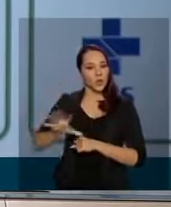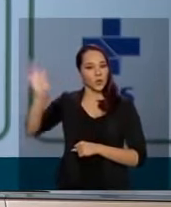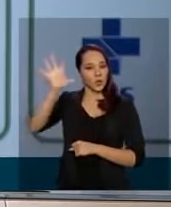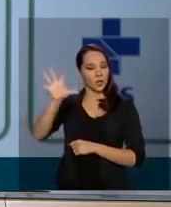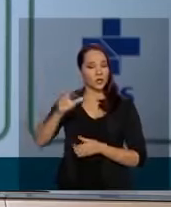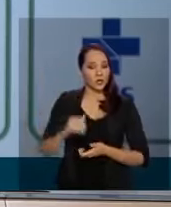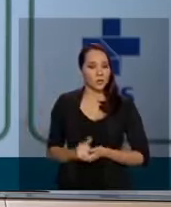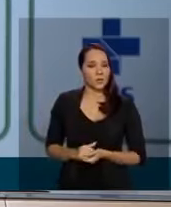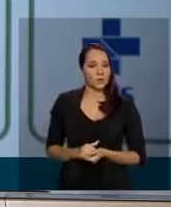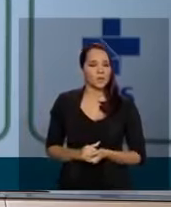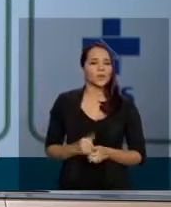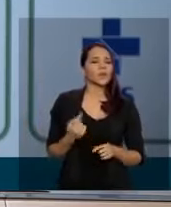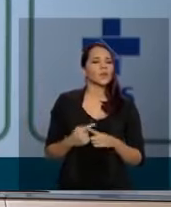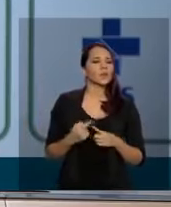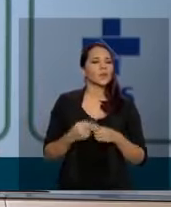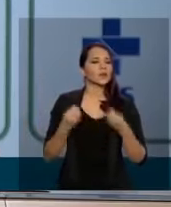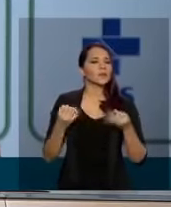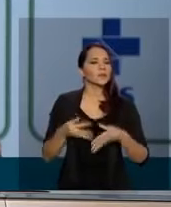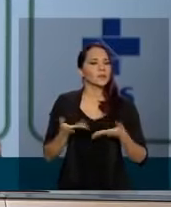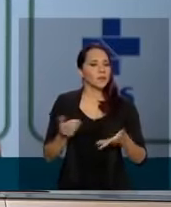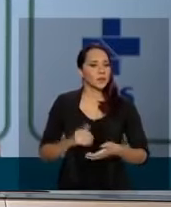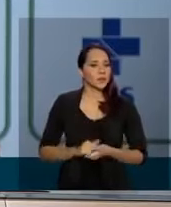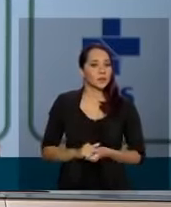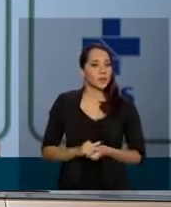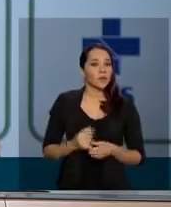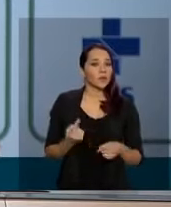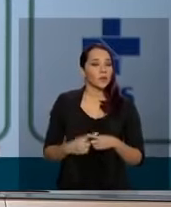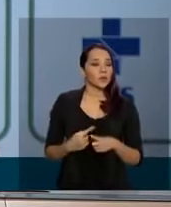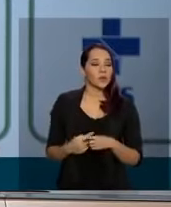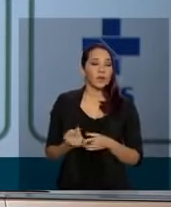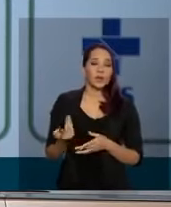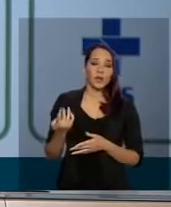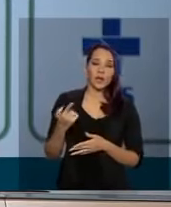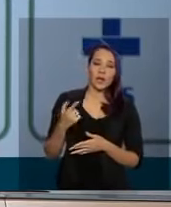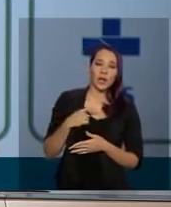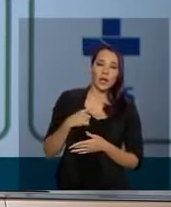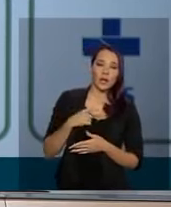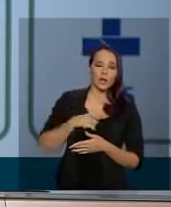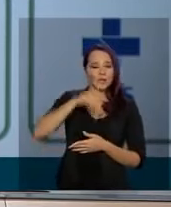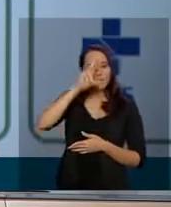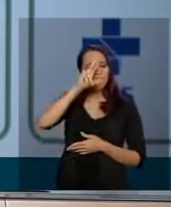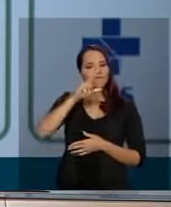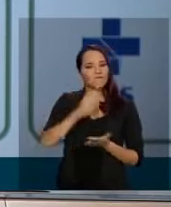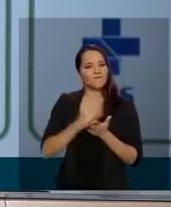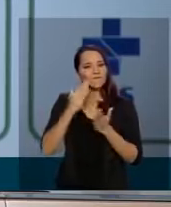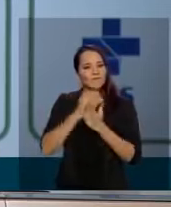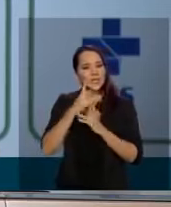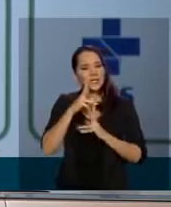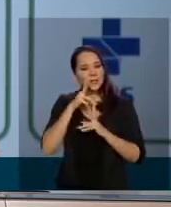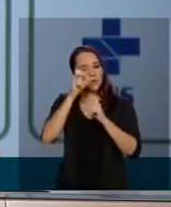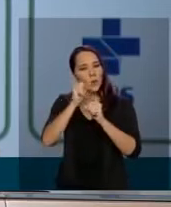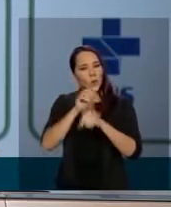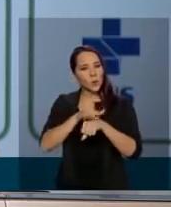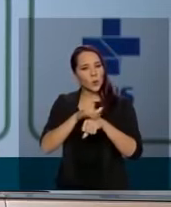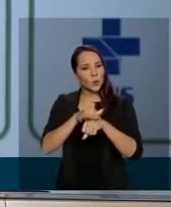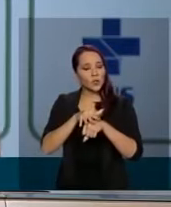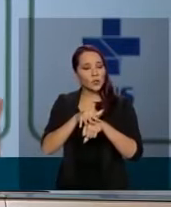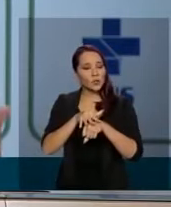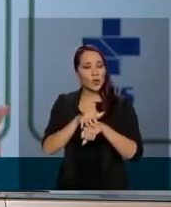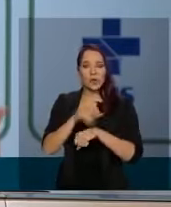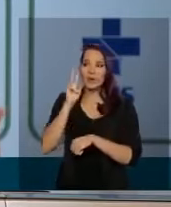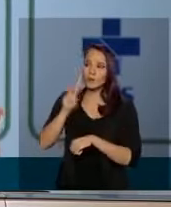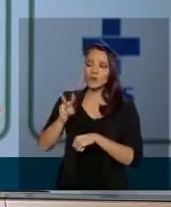né? E por que nós falamos isso? Porque o aspecto mais agressivo da doença é quando você olha